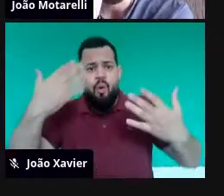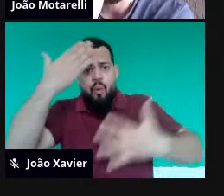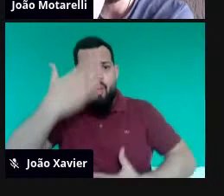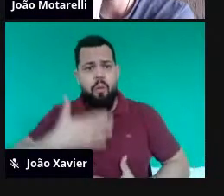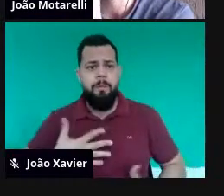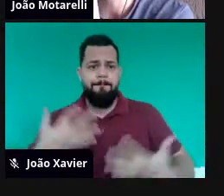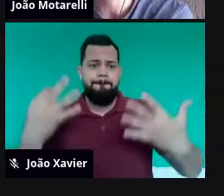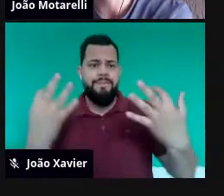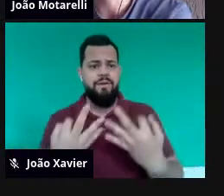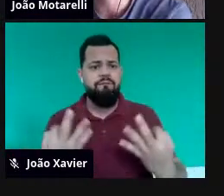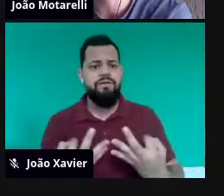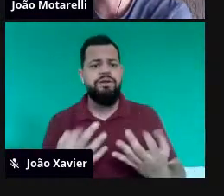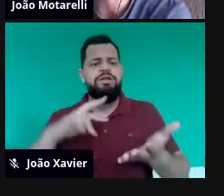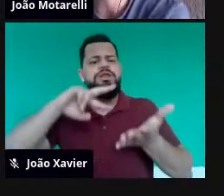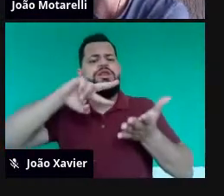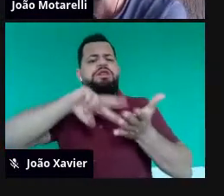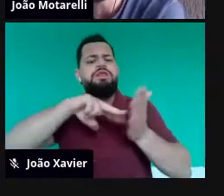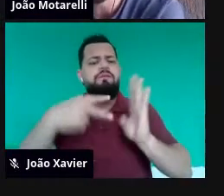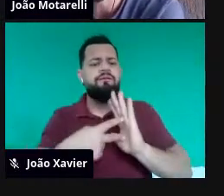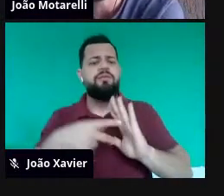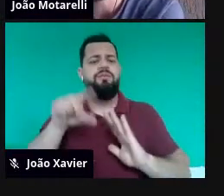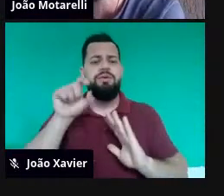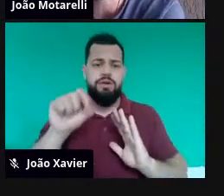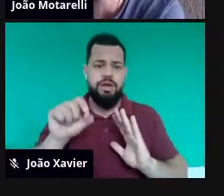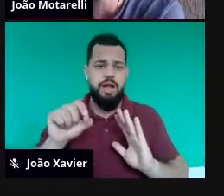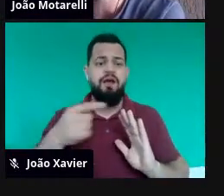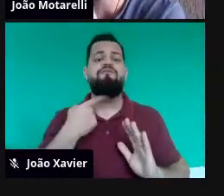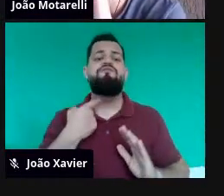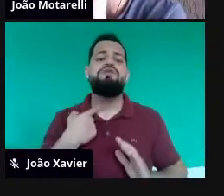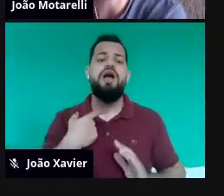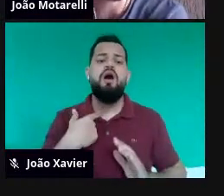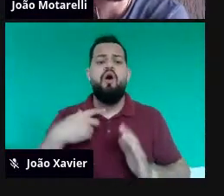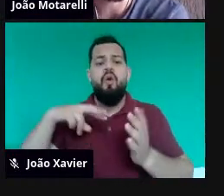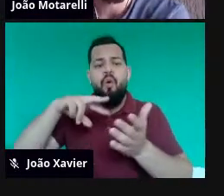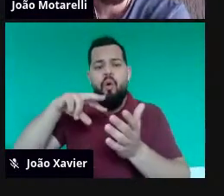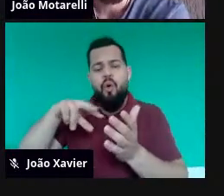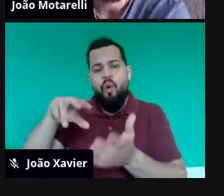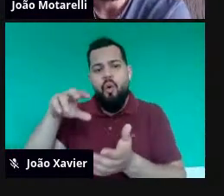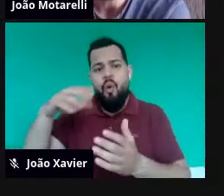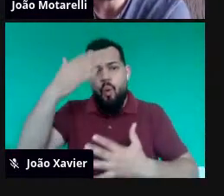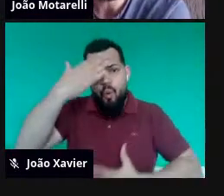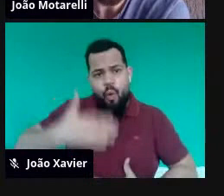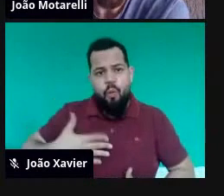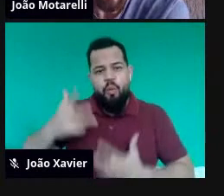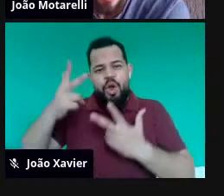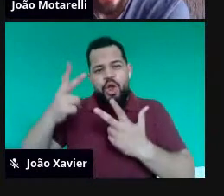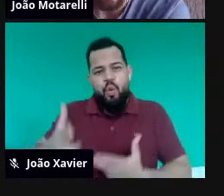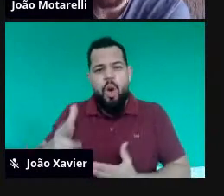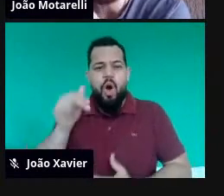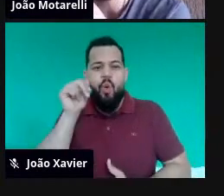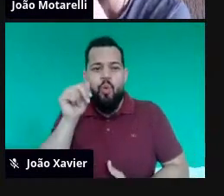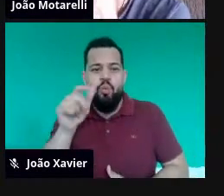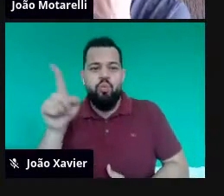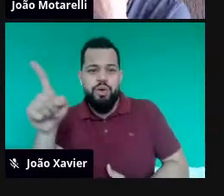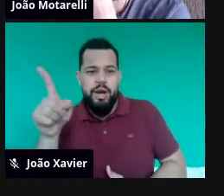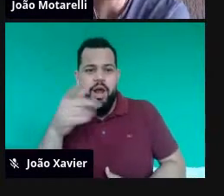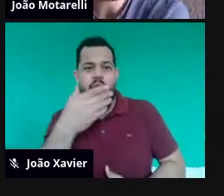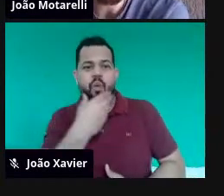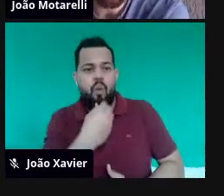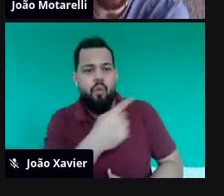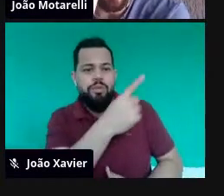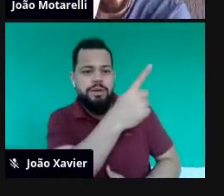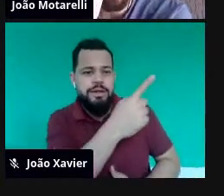isso? Ah, eu queria ter o corpo do fulano, eu queria ter o corpo da ciclana. Só que o que acontece? Isso, quando